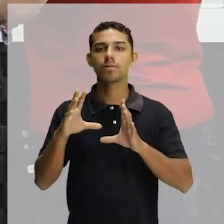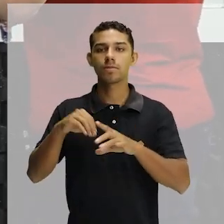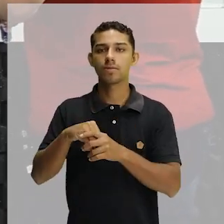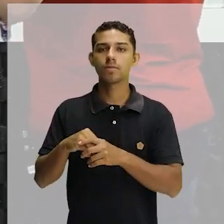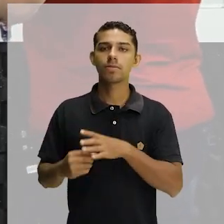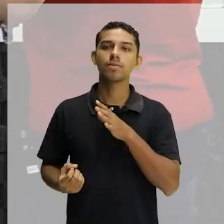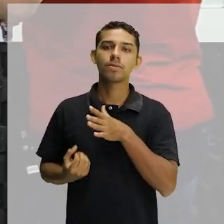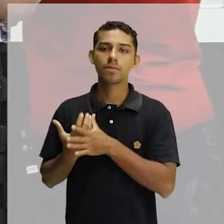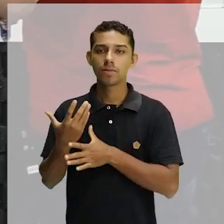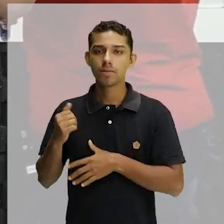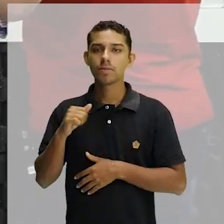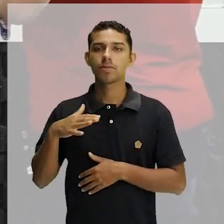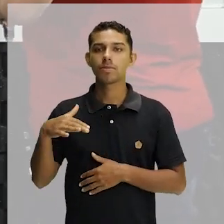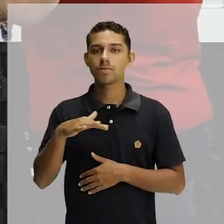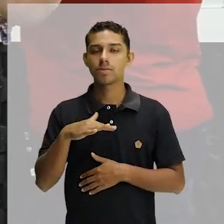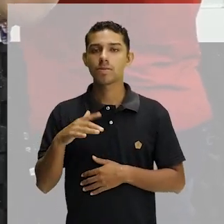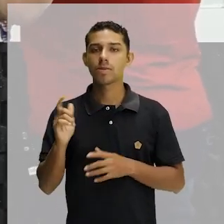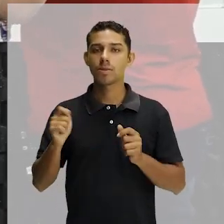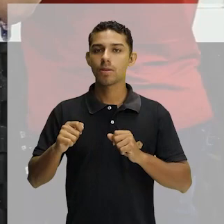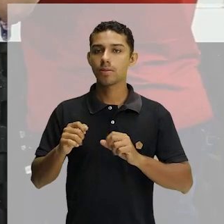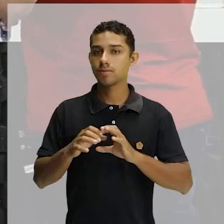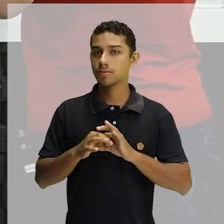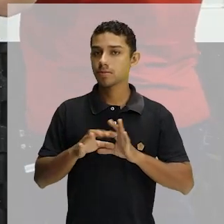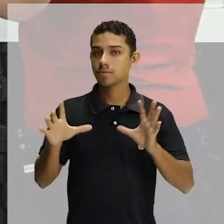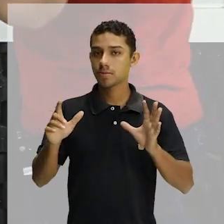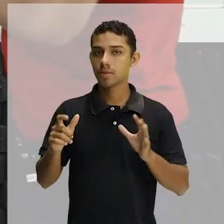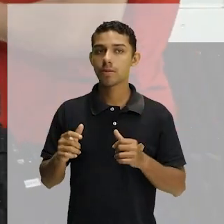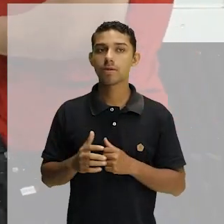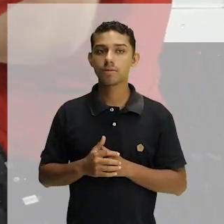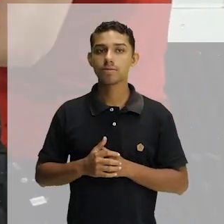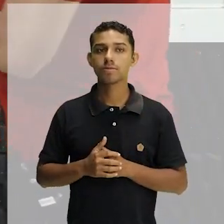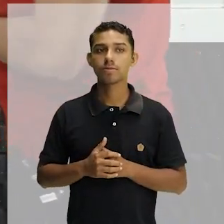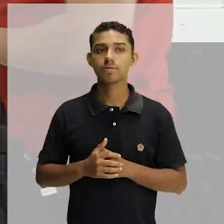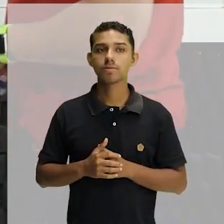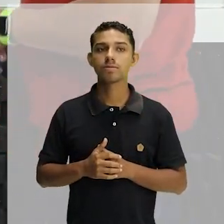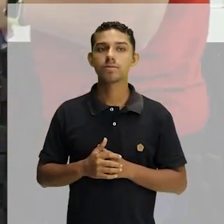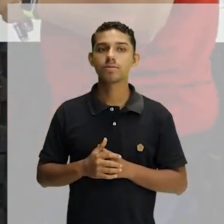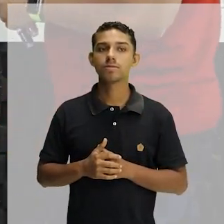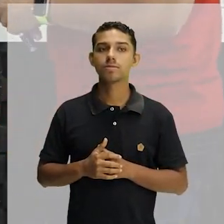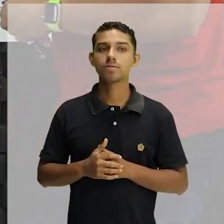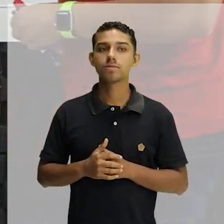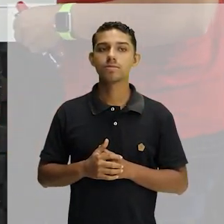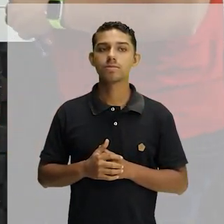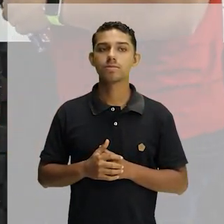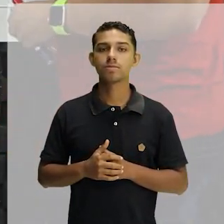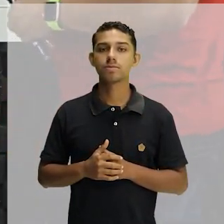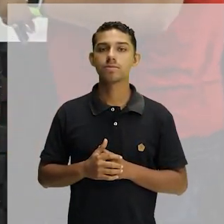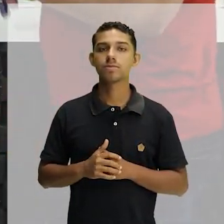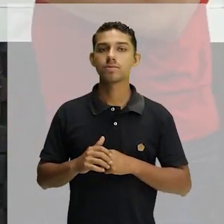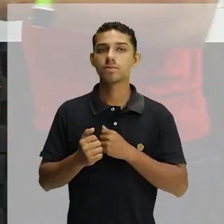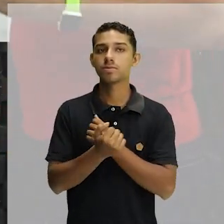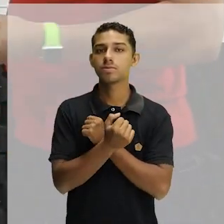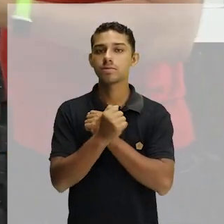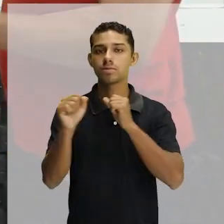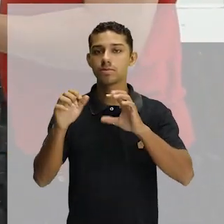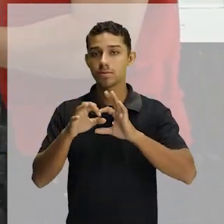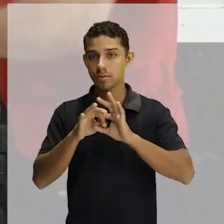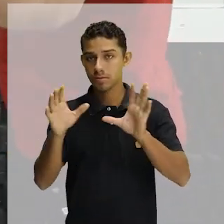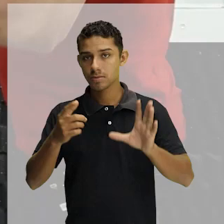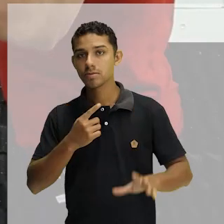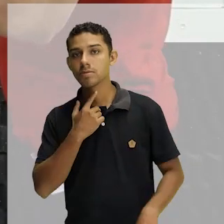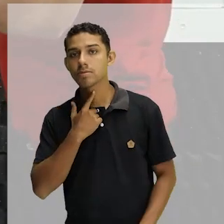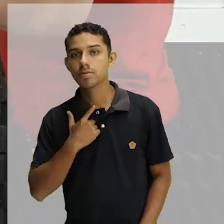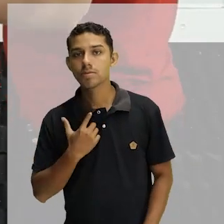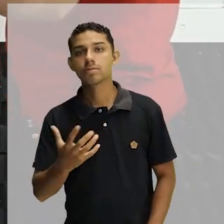construída, tá? Por livre e espontânea intromissão, por livre e espontânea vontade ou por livre e